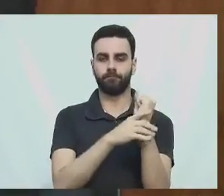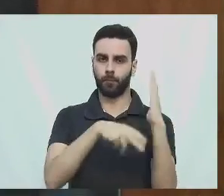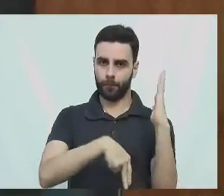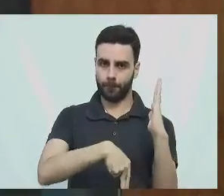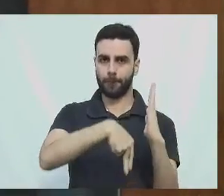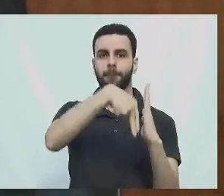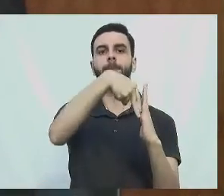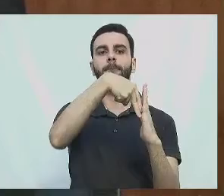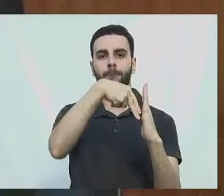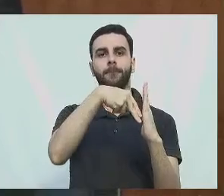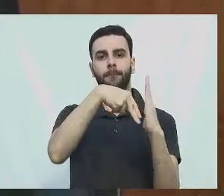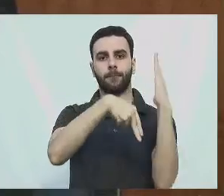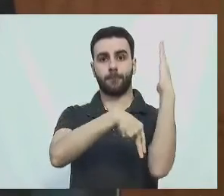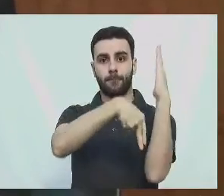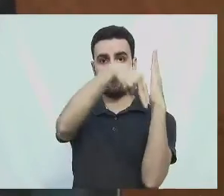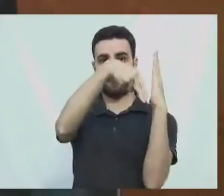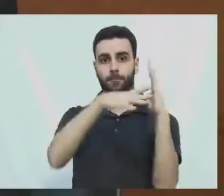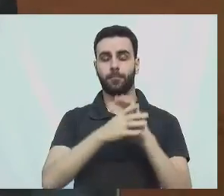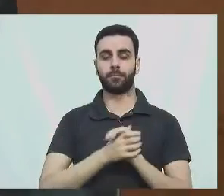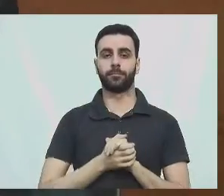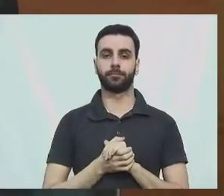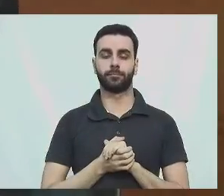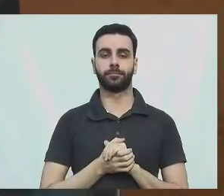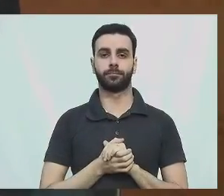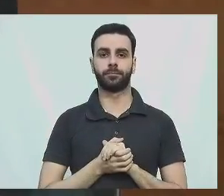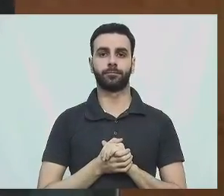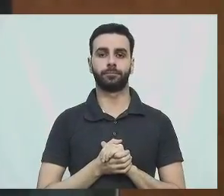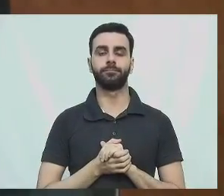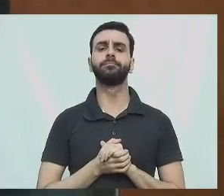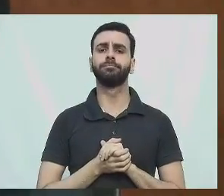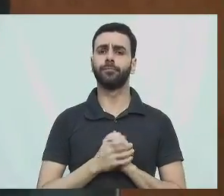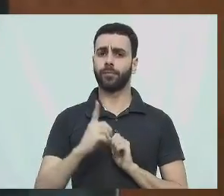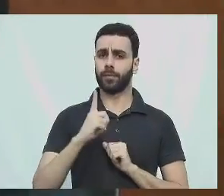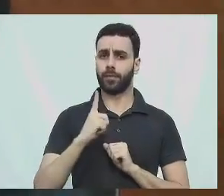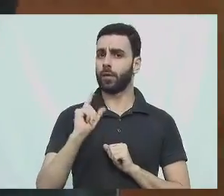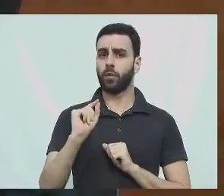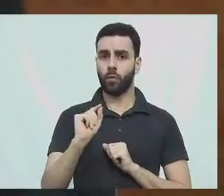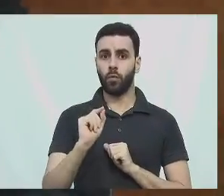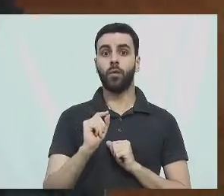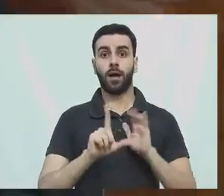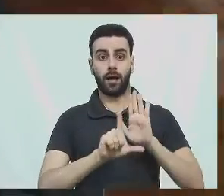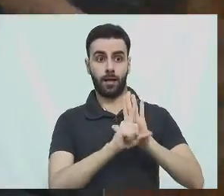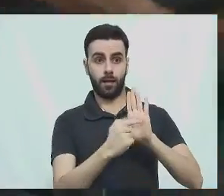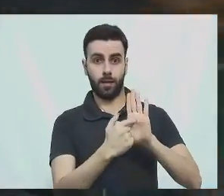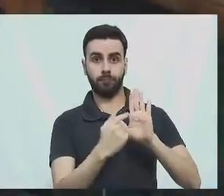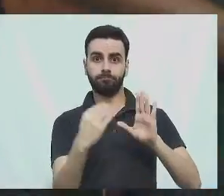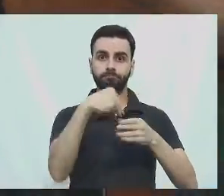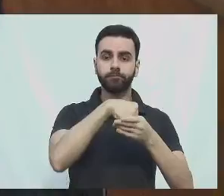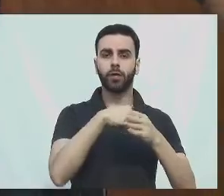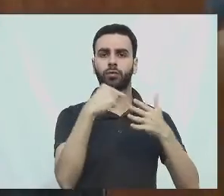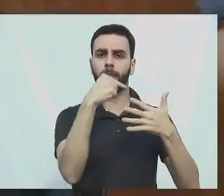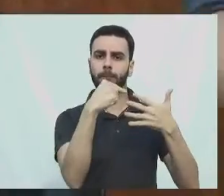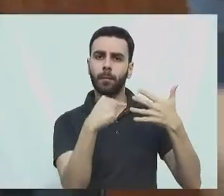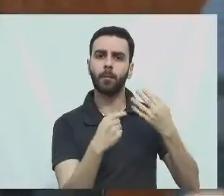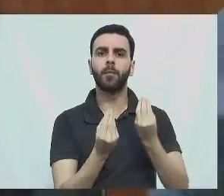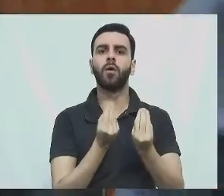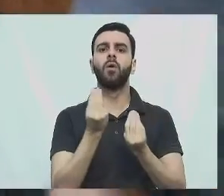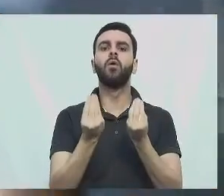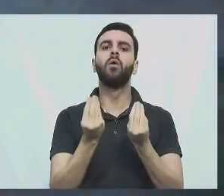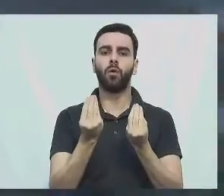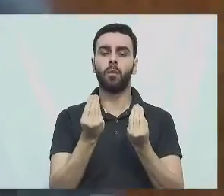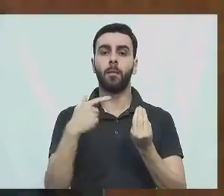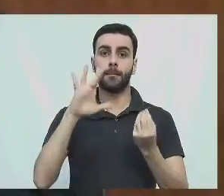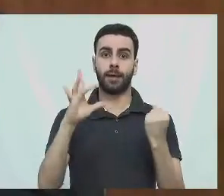similares dentro do município. E nós temos aqui, né, nessa lei, a preocupação da questão de